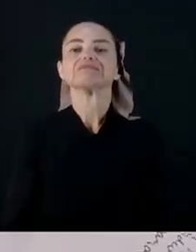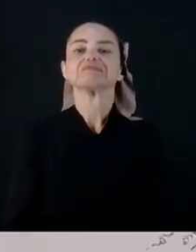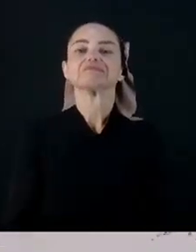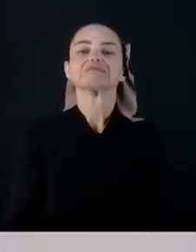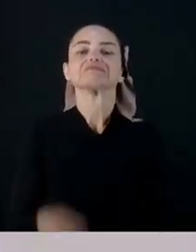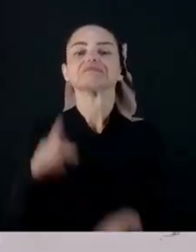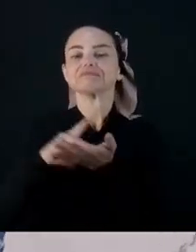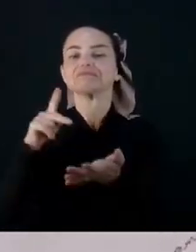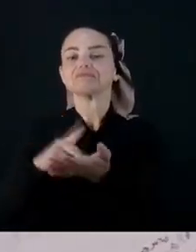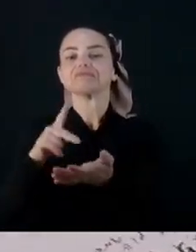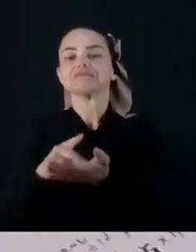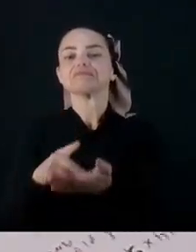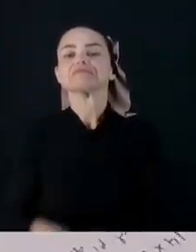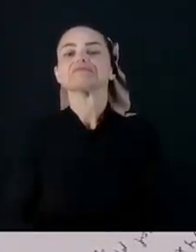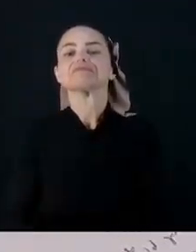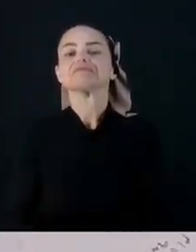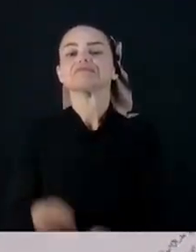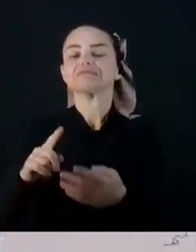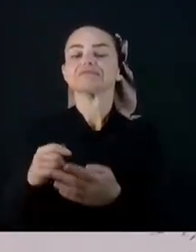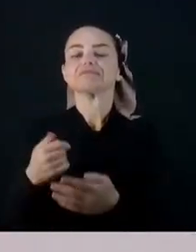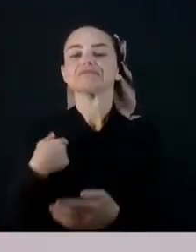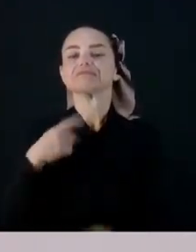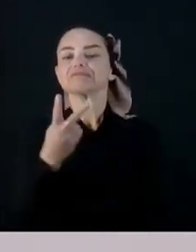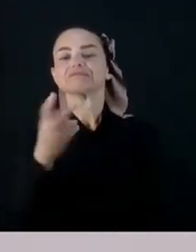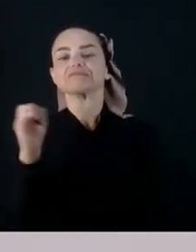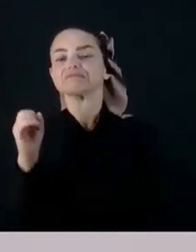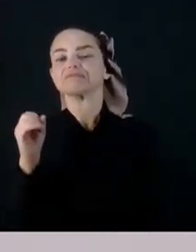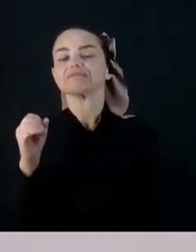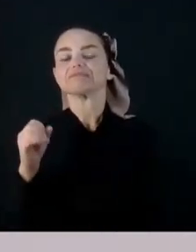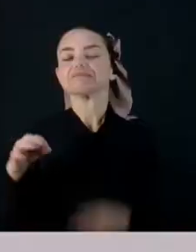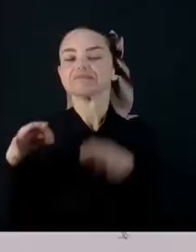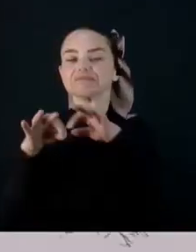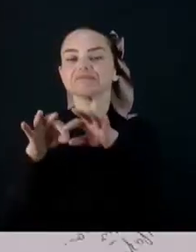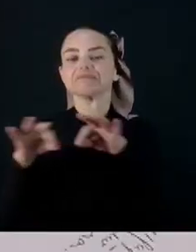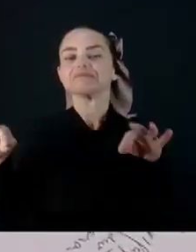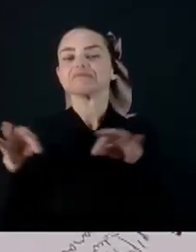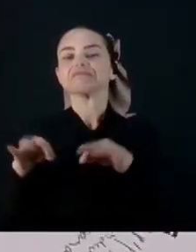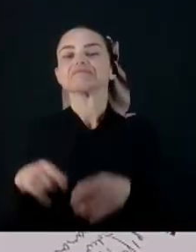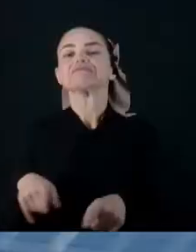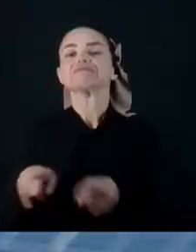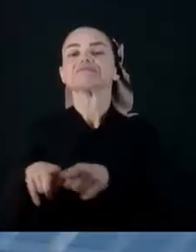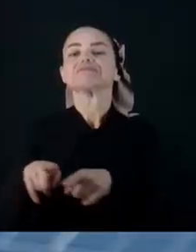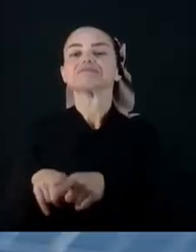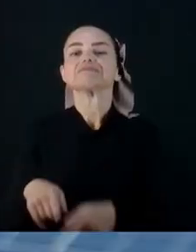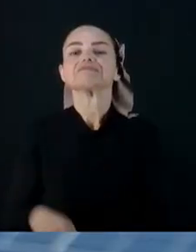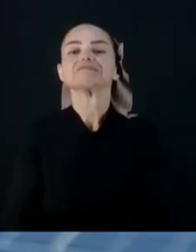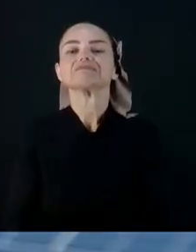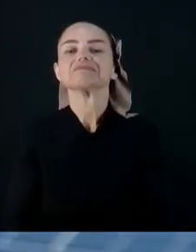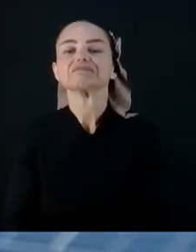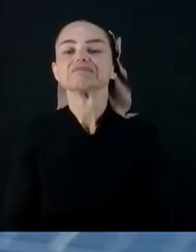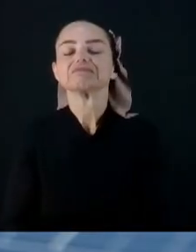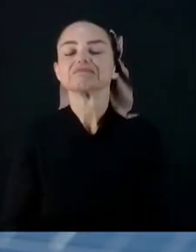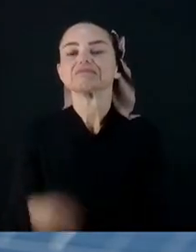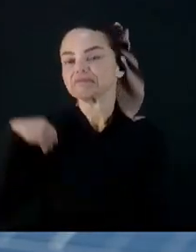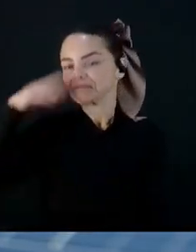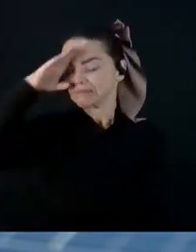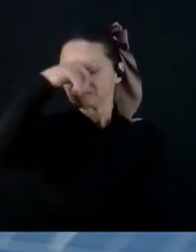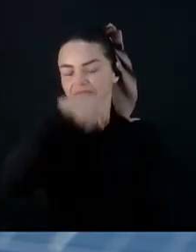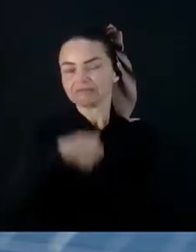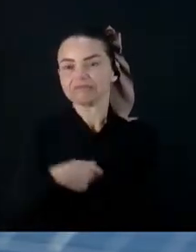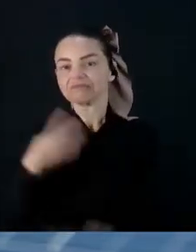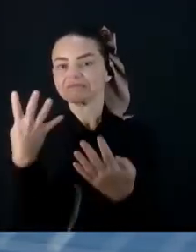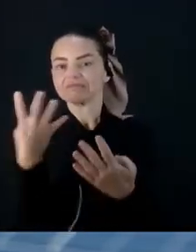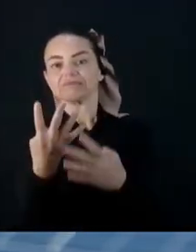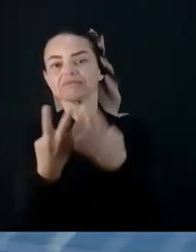O cordãozinho e 2 pedacinhos de tecidinho que vai fazer essa parte aqui. Ah, sim. Nesse pro tecido principal e pro forro são 4 partes?